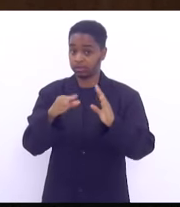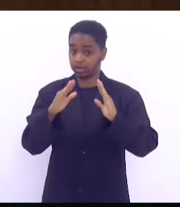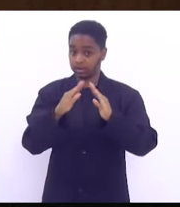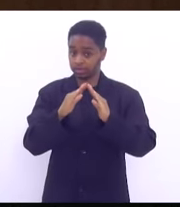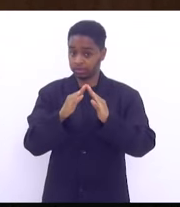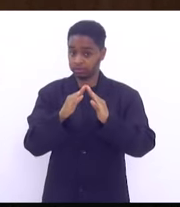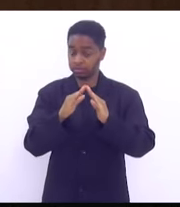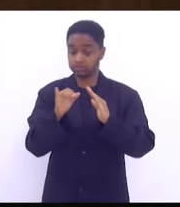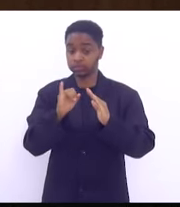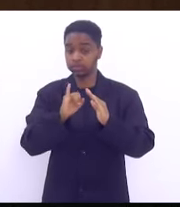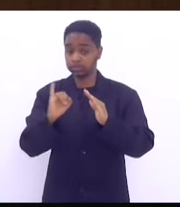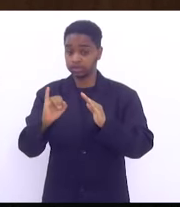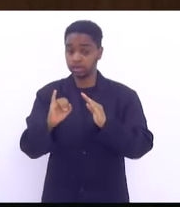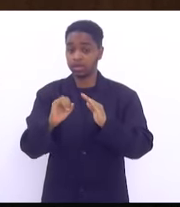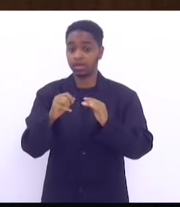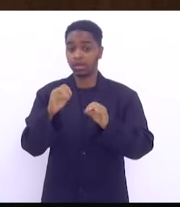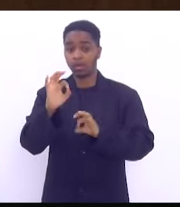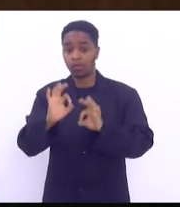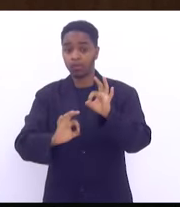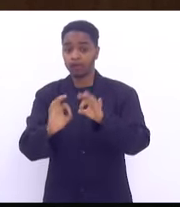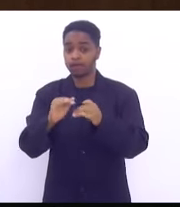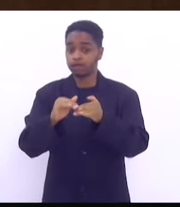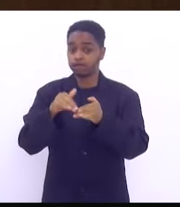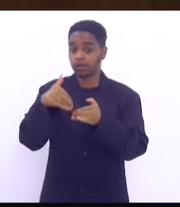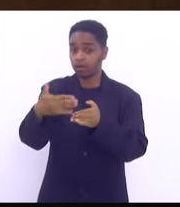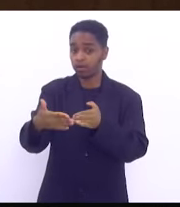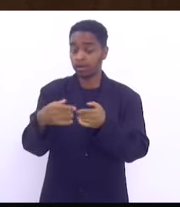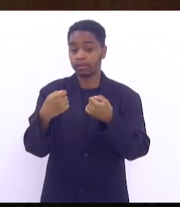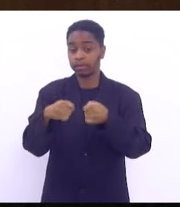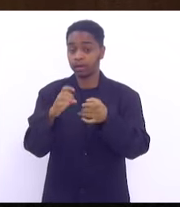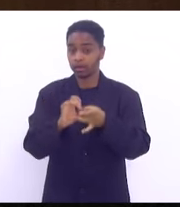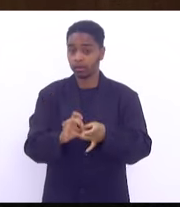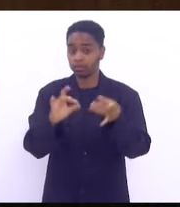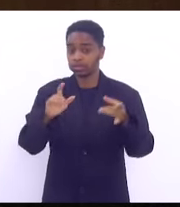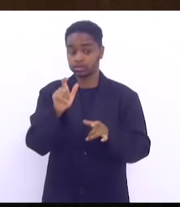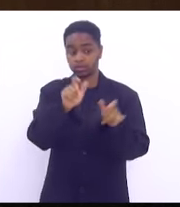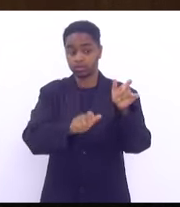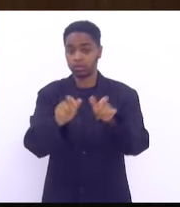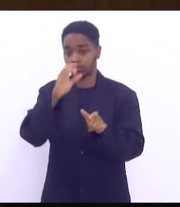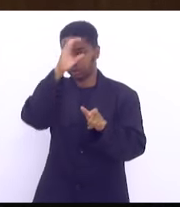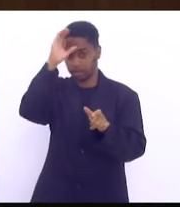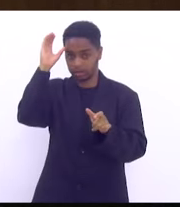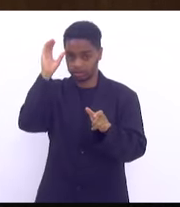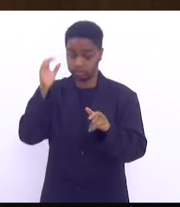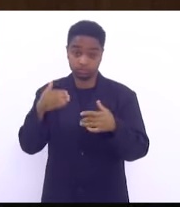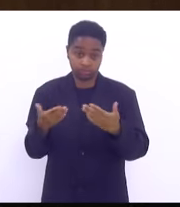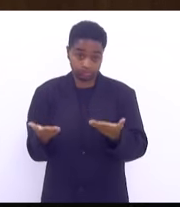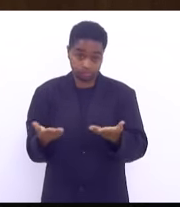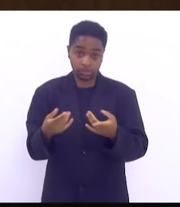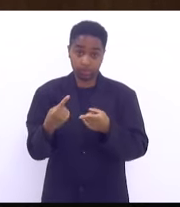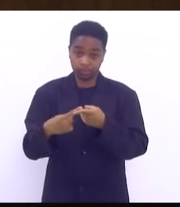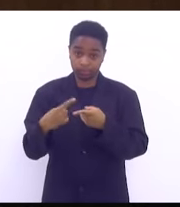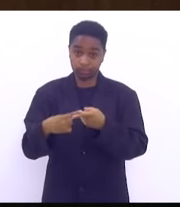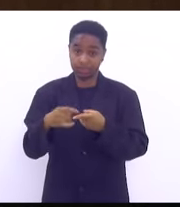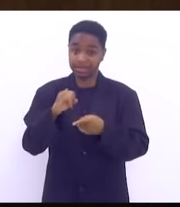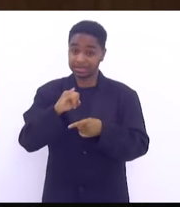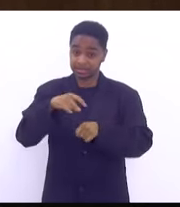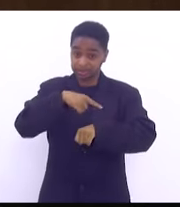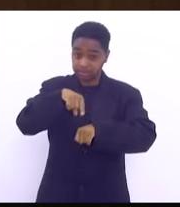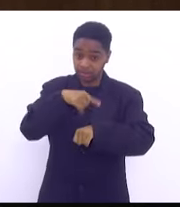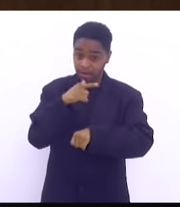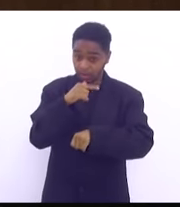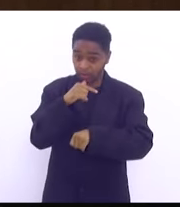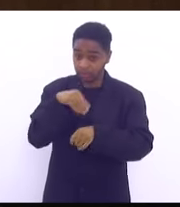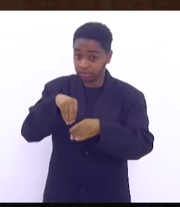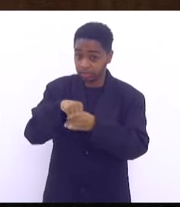um hidrômetro externo, tem que ter autorização do consumidor. Porque quando o hidrômetro é interno,